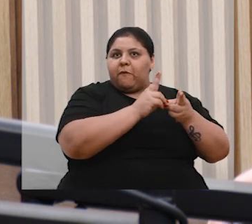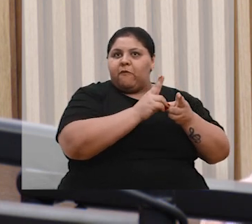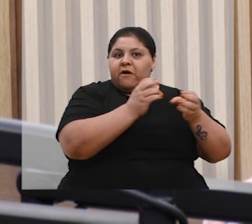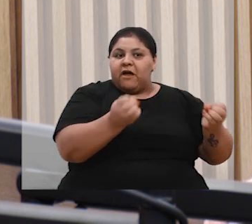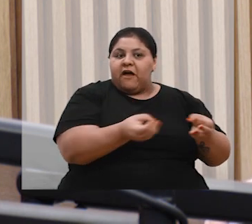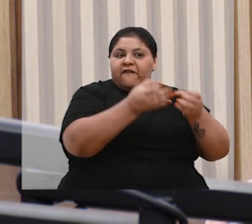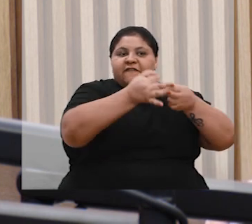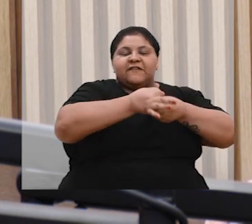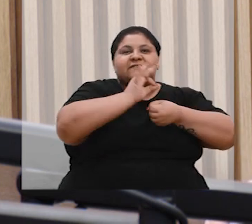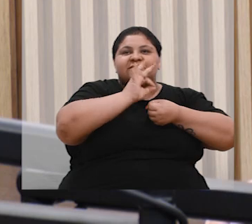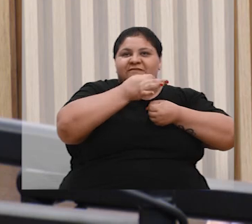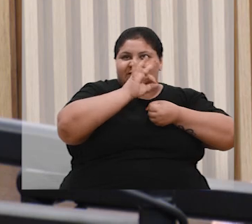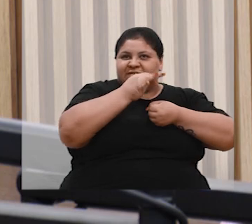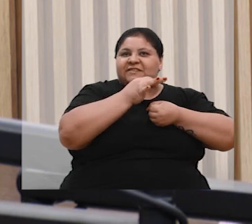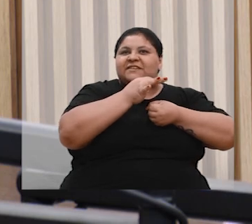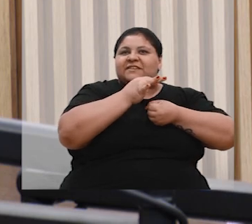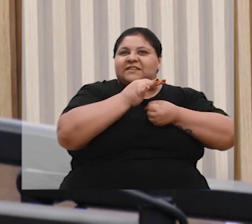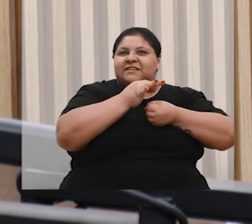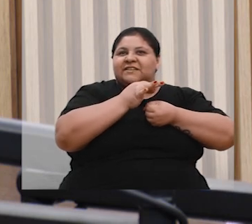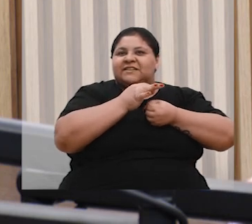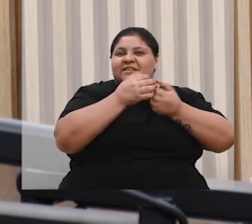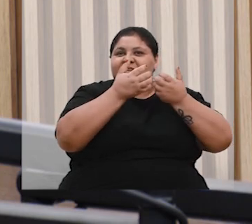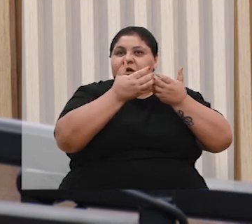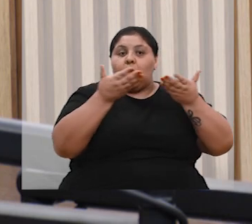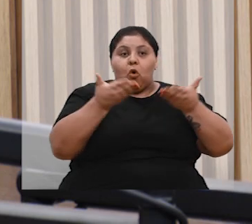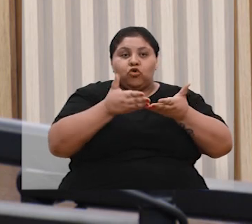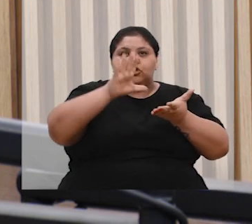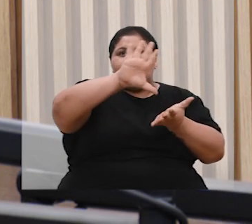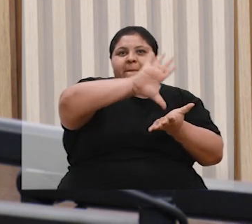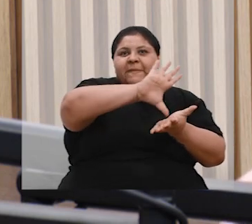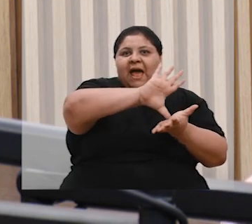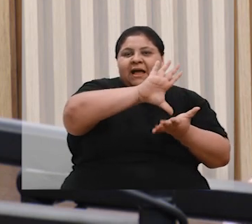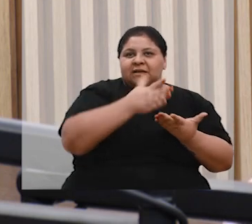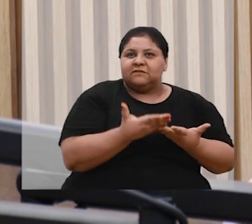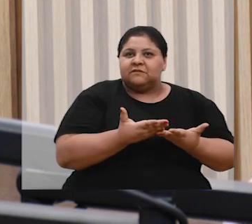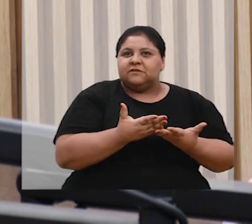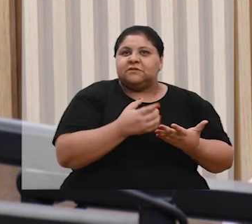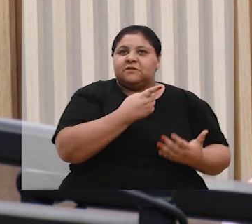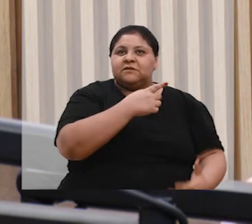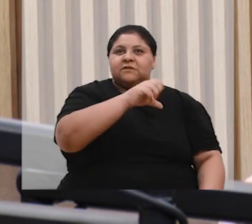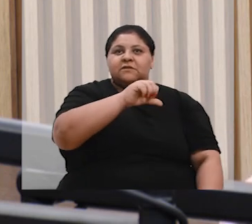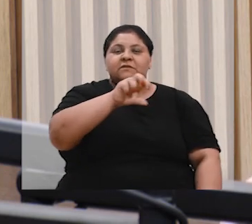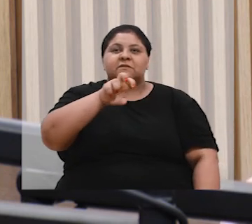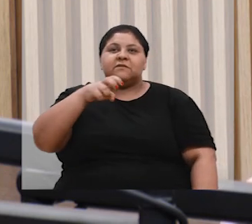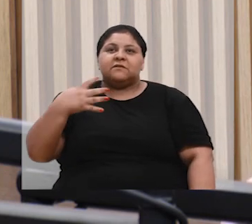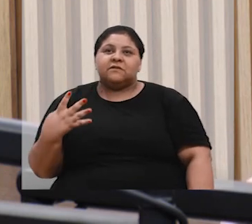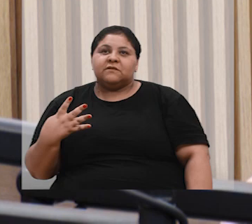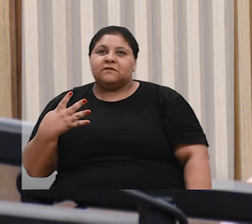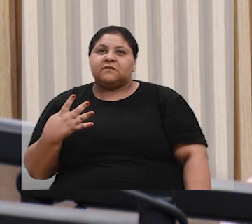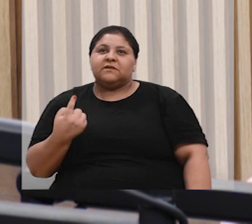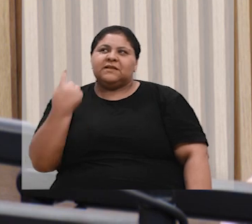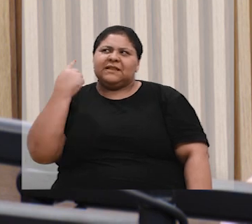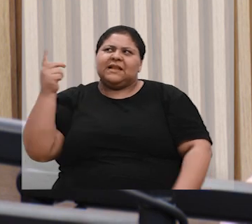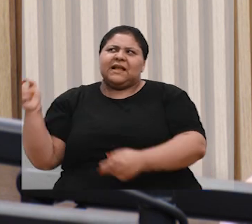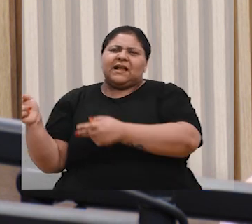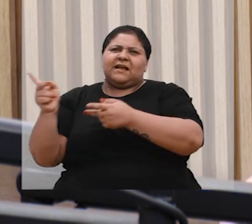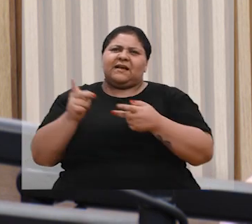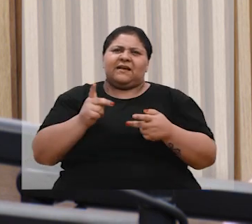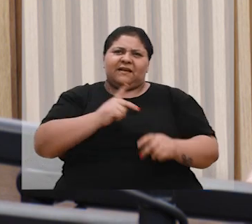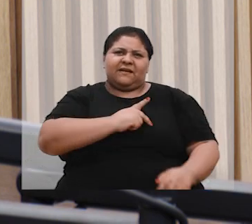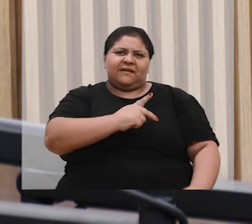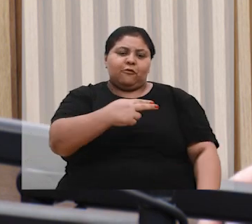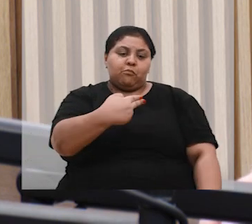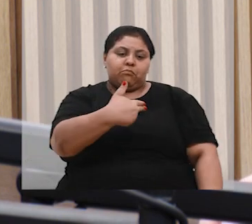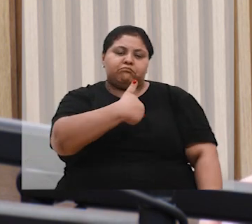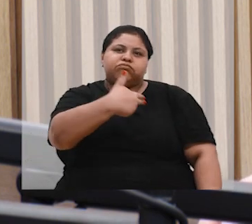são realizadas onde hoje é a praça. Em 1954, na ocasião da visita do presidente Getúlio